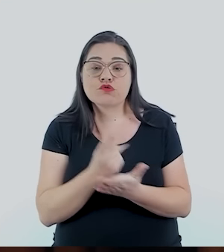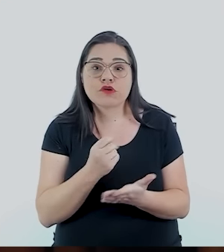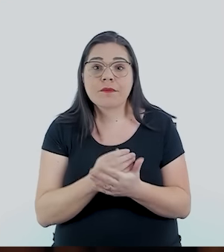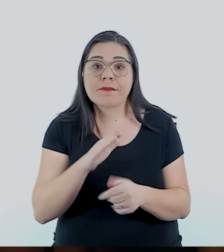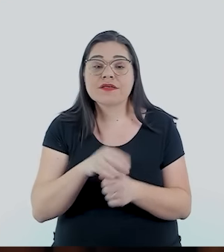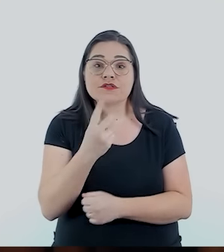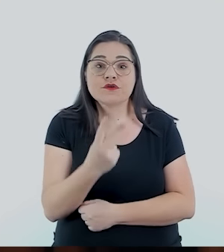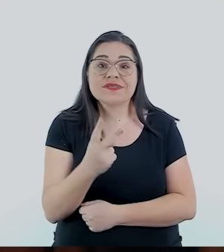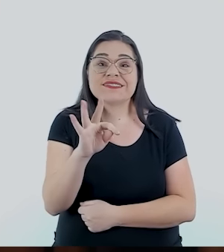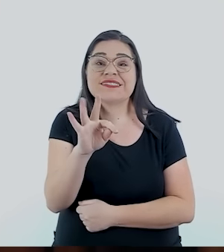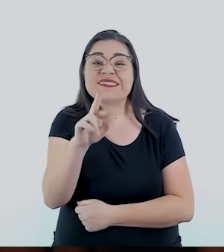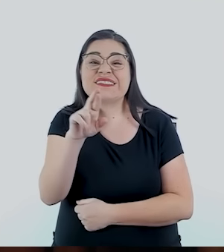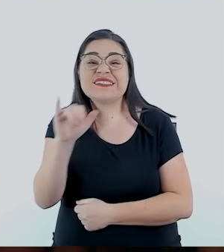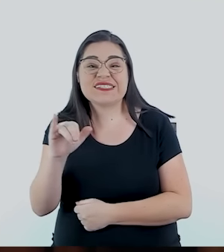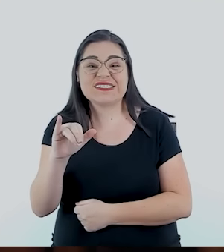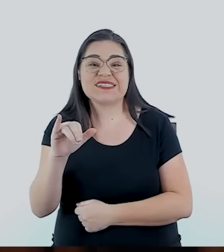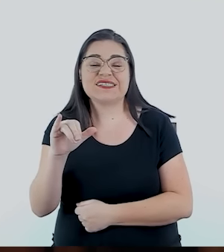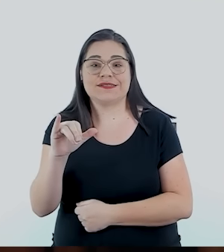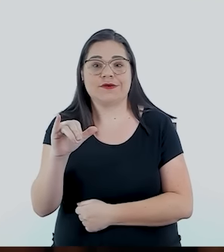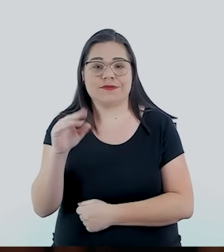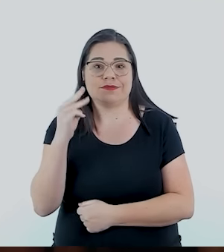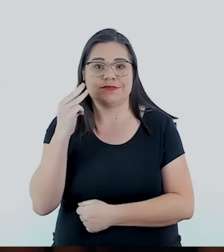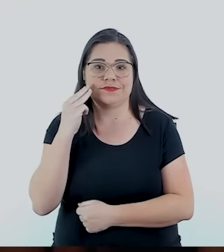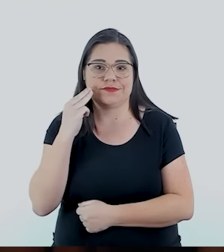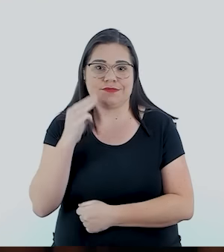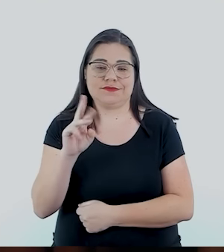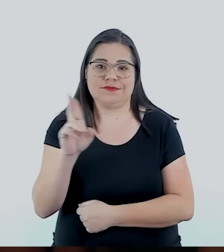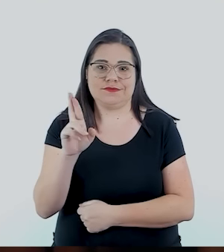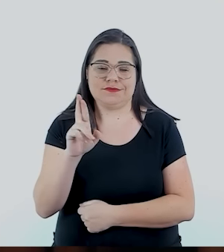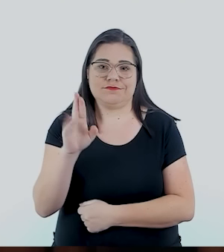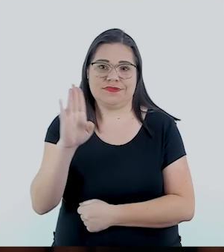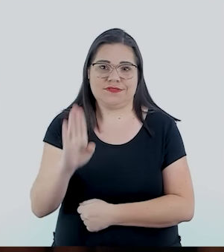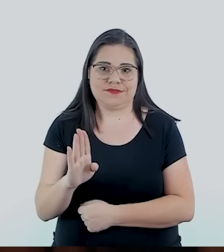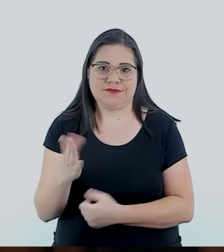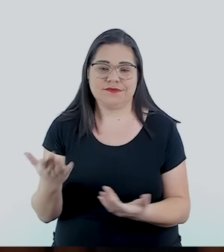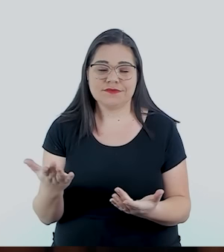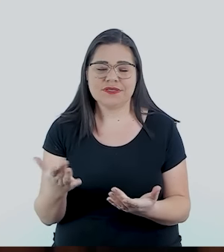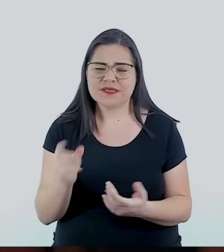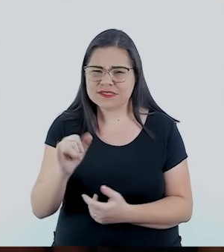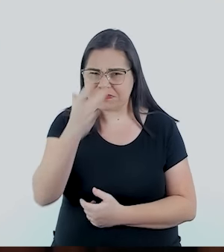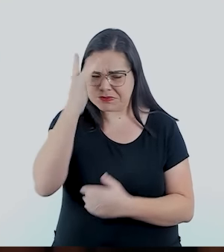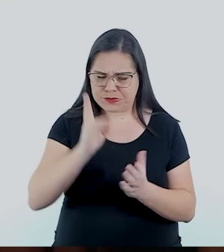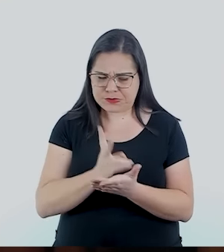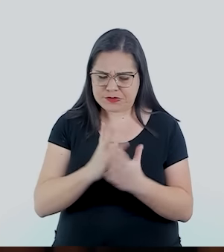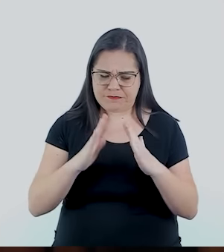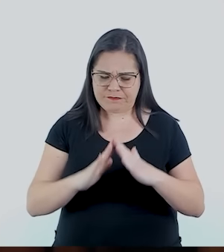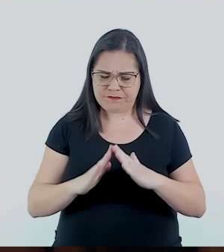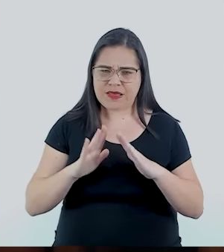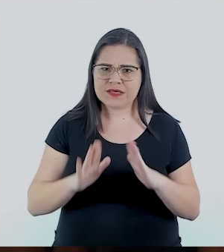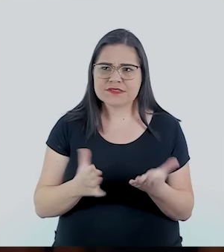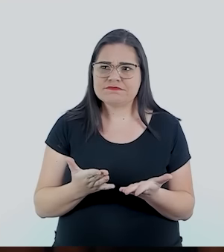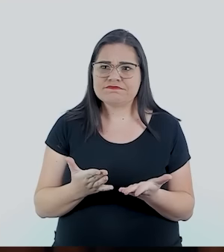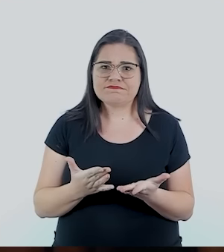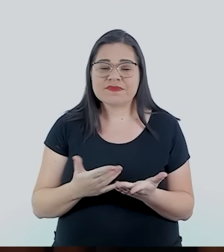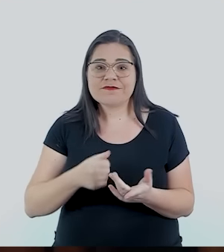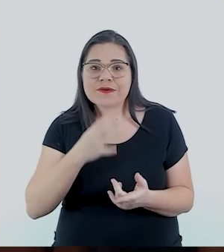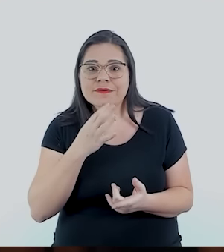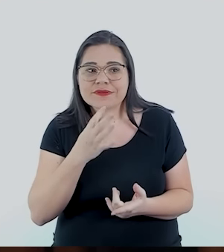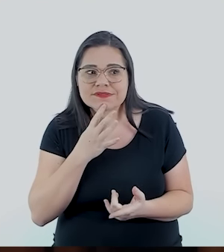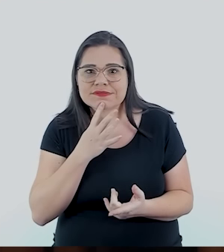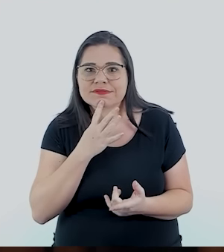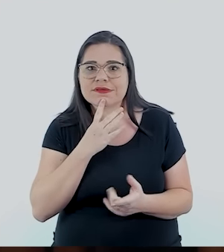no Brasil né E se as empresas não tem essas pessoas dentro de casa elas não vão entender saber as dores as necessidades saber se